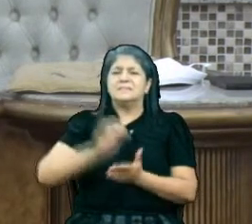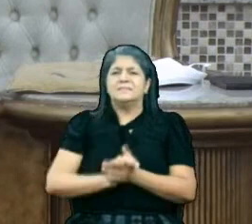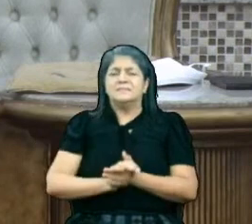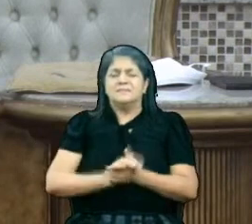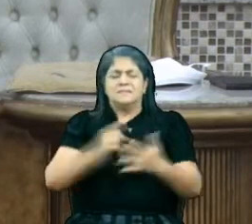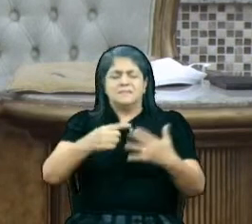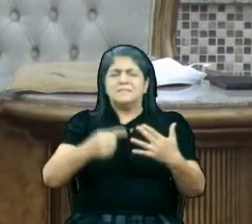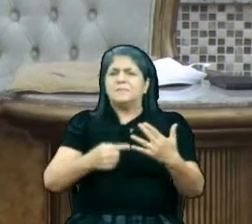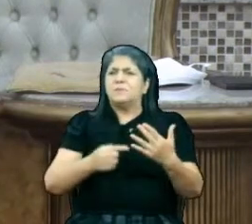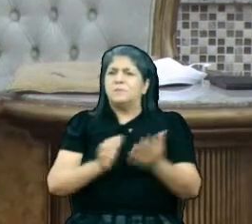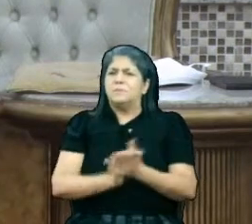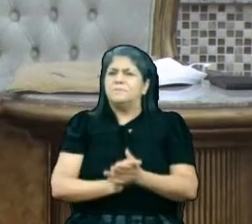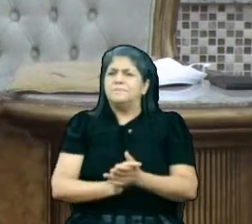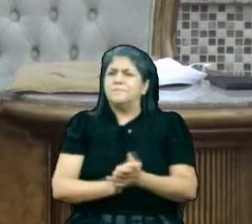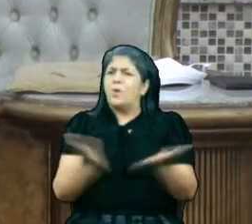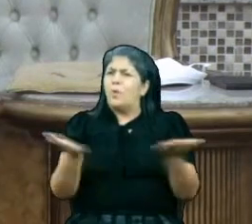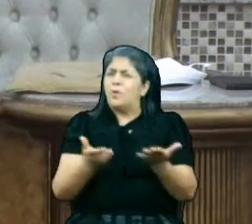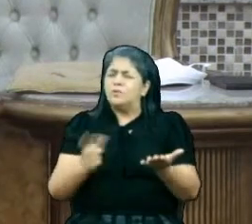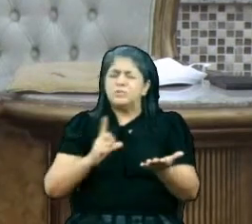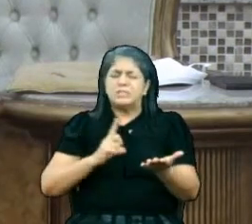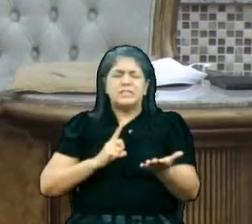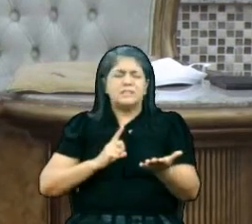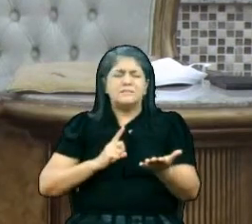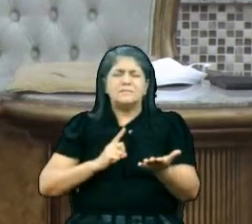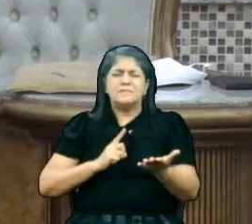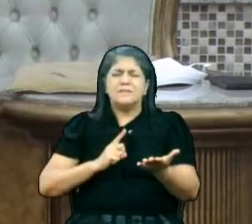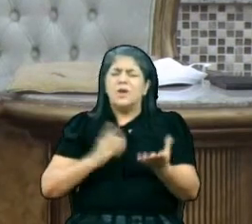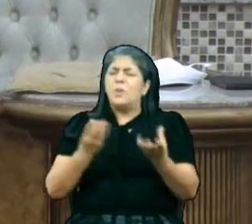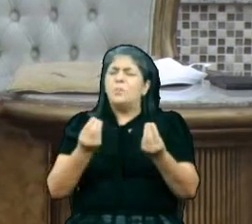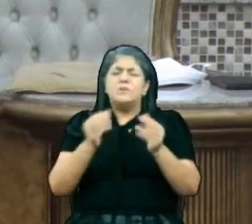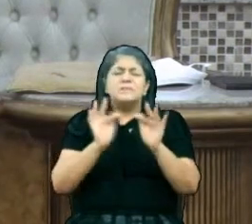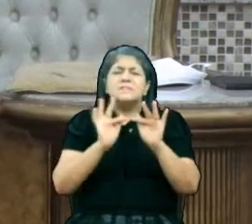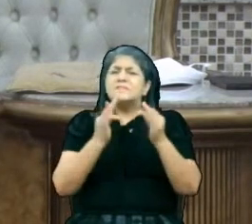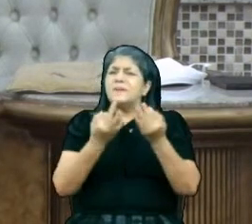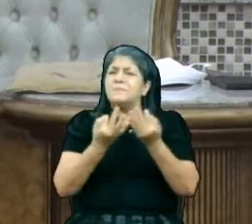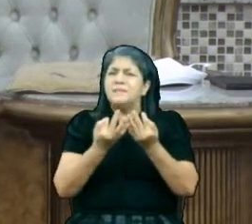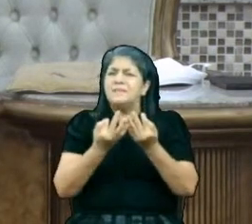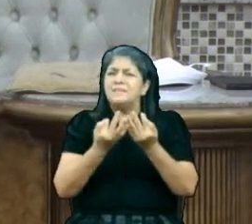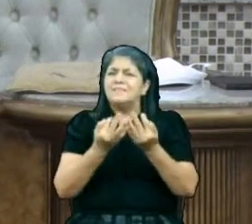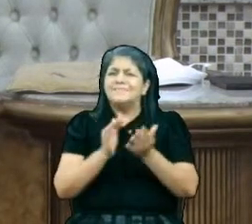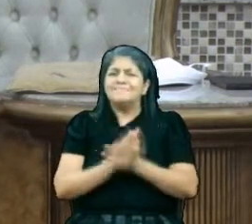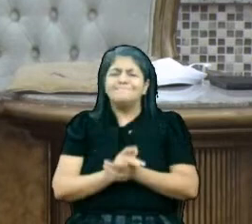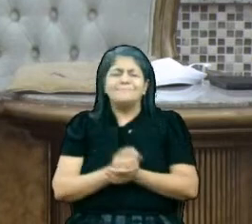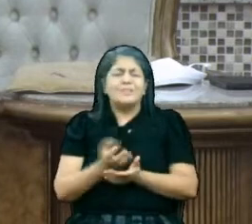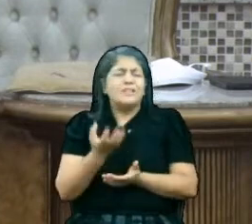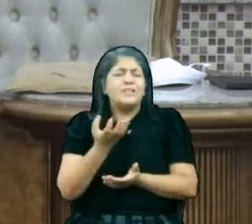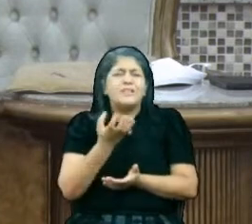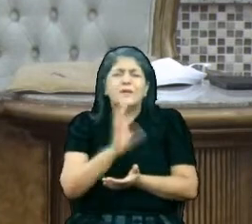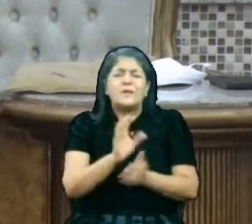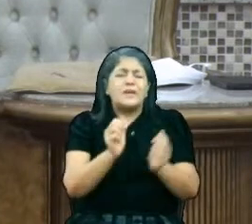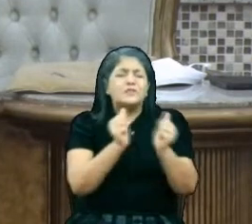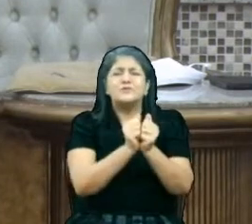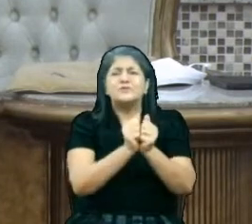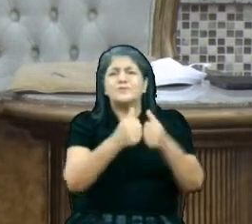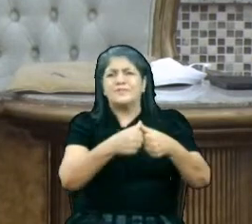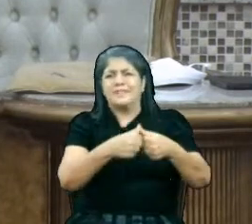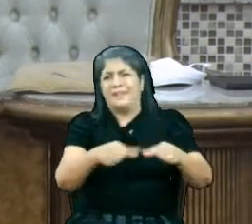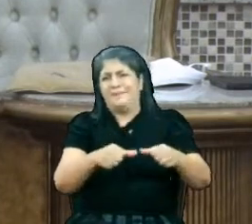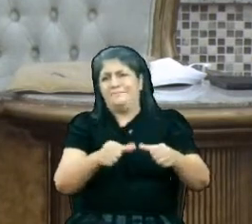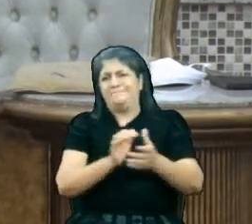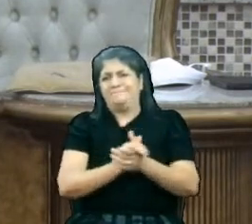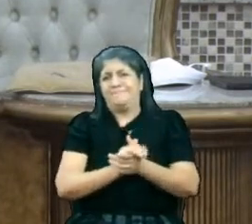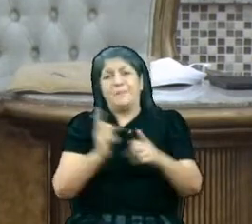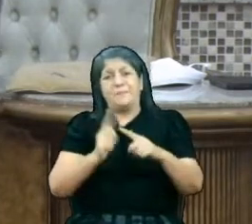Edimburgo na Escócia é um dia nós tivemos oportunidade de ele estar ali em Edimburgo na Escócia